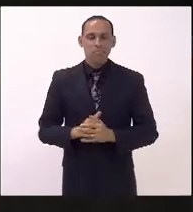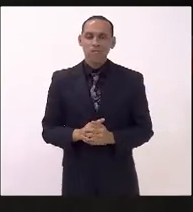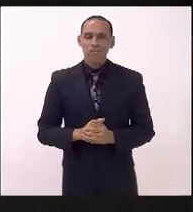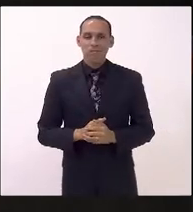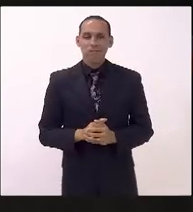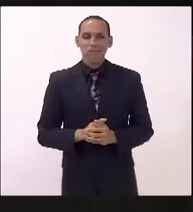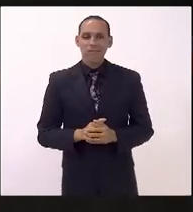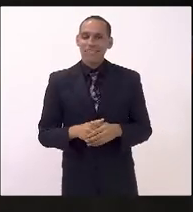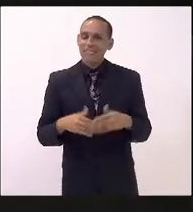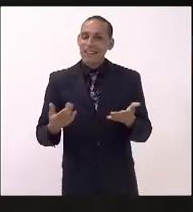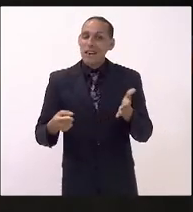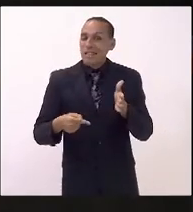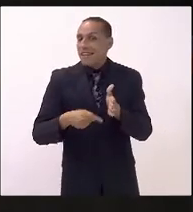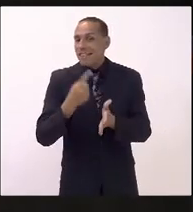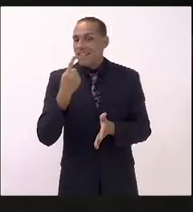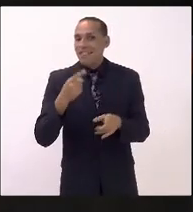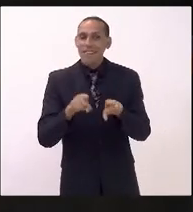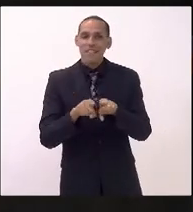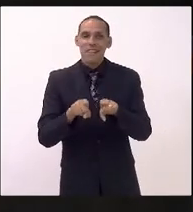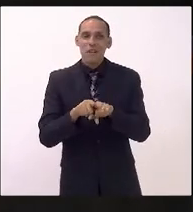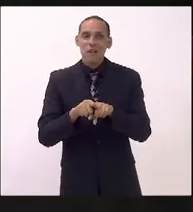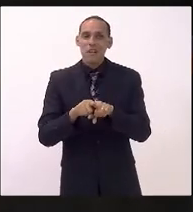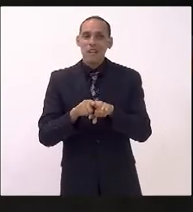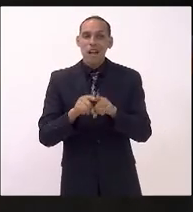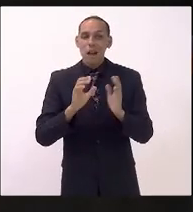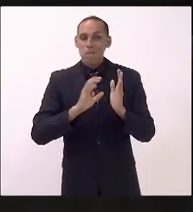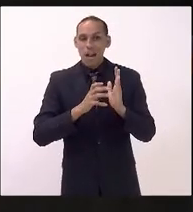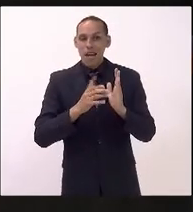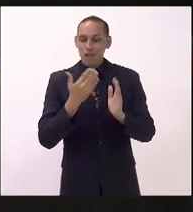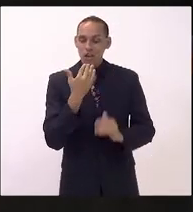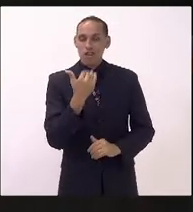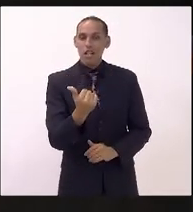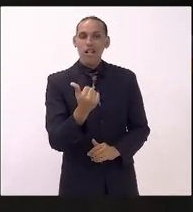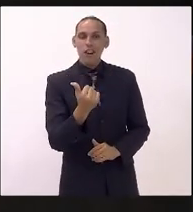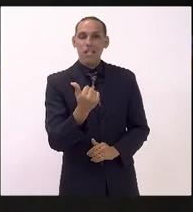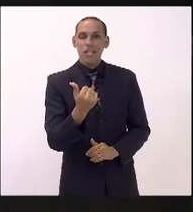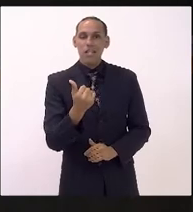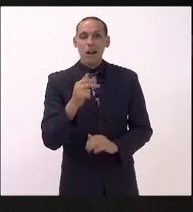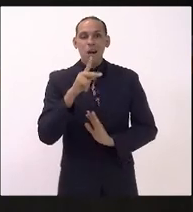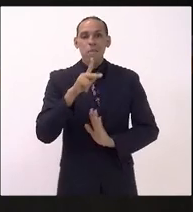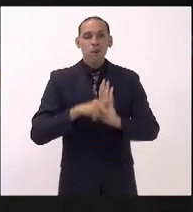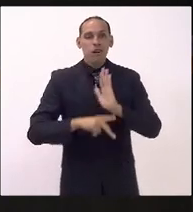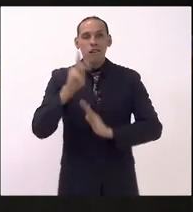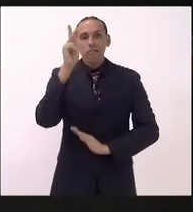Então, foi a primeira vez também que um partido me chamou para um projeto nacional.